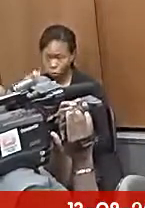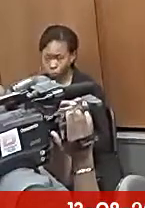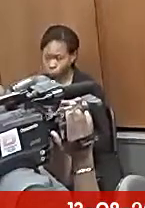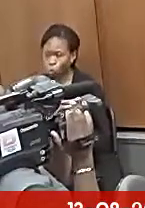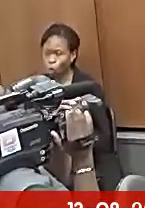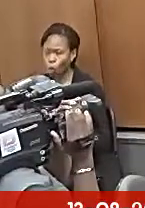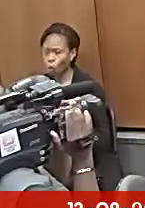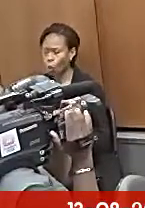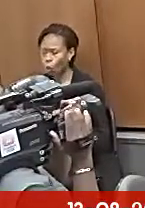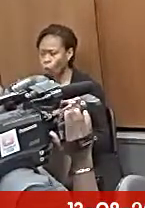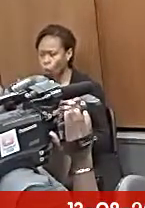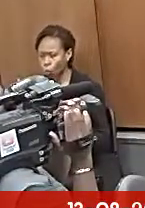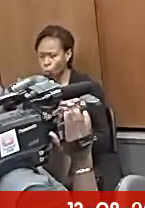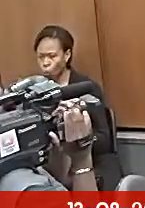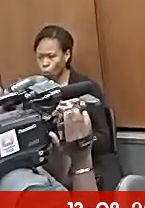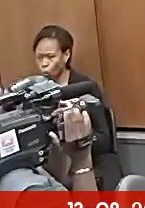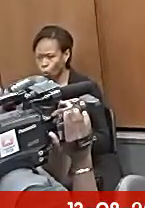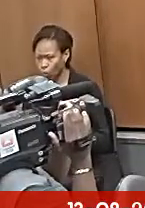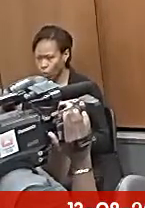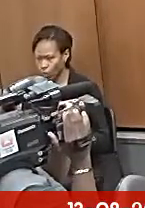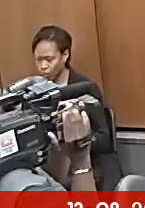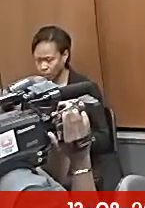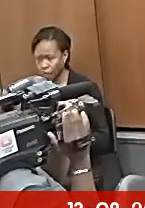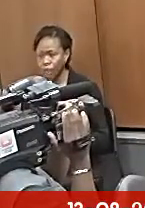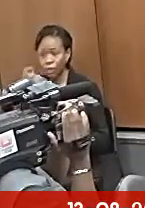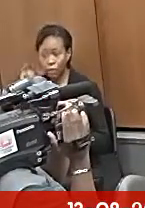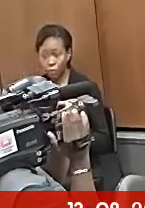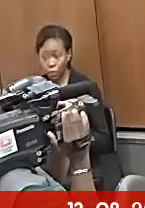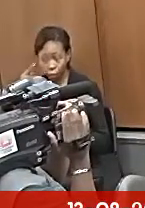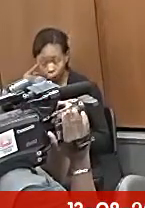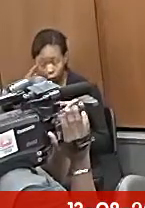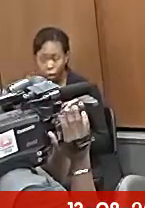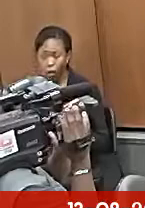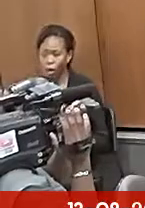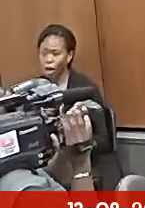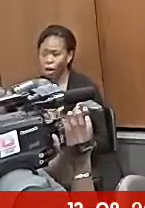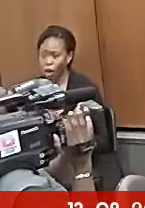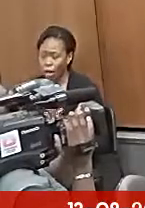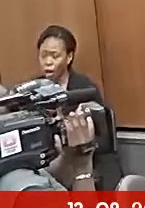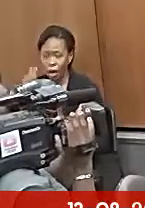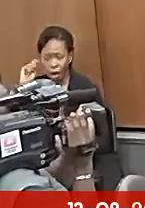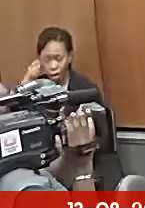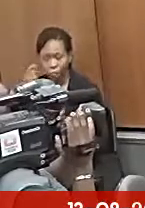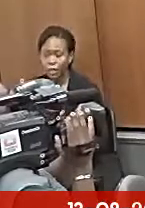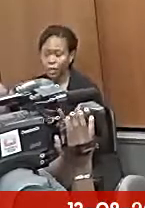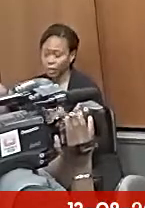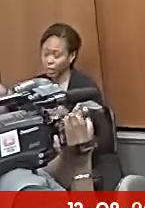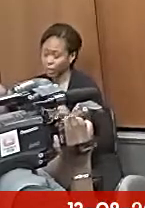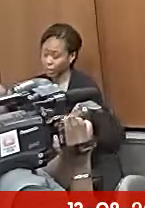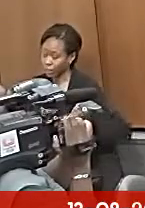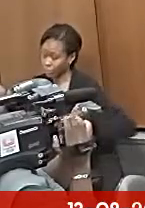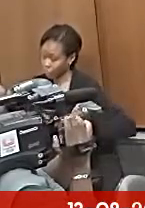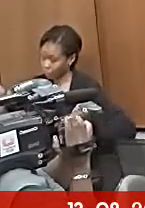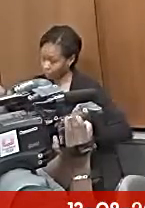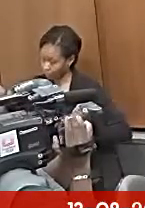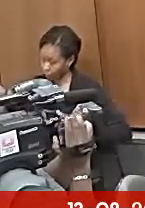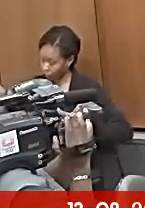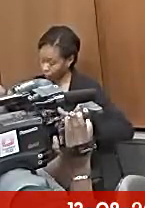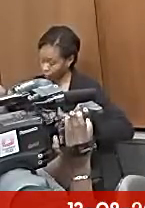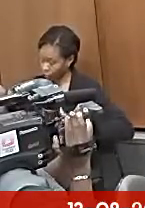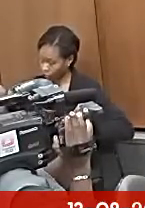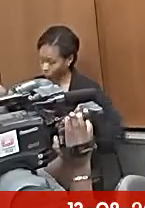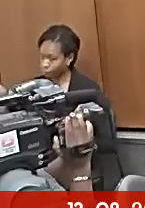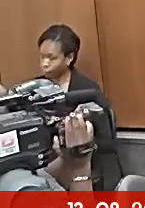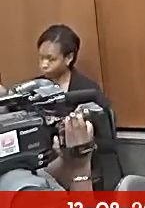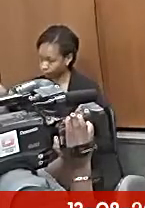2019 técnico da equipe masculina mineira e coordenador da equipe feminina na copa das federações de tênis